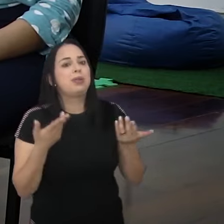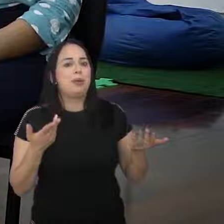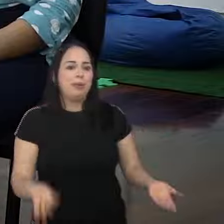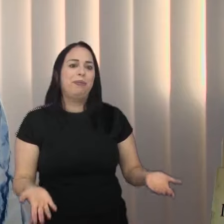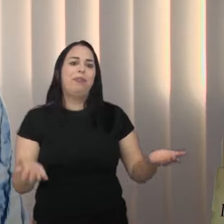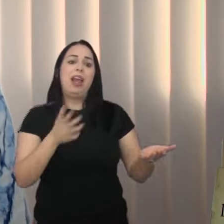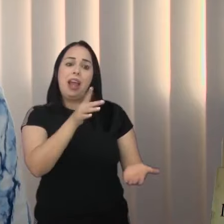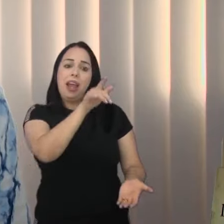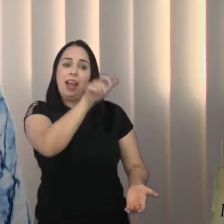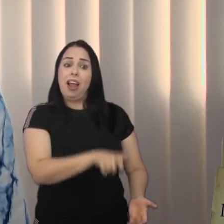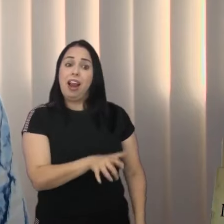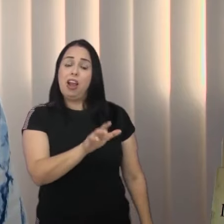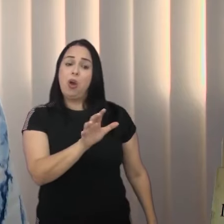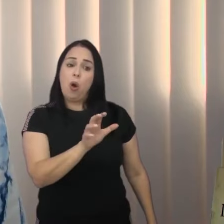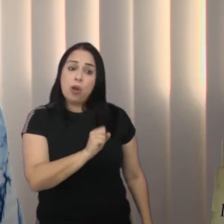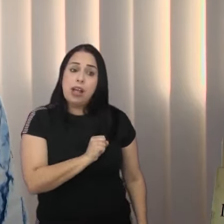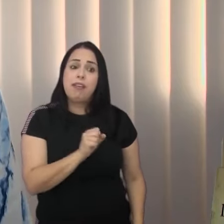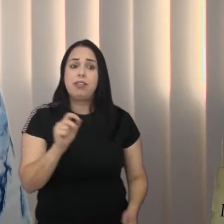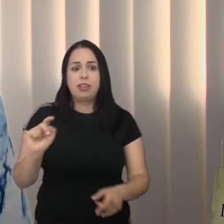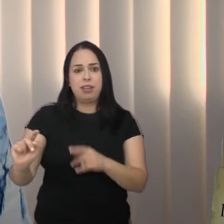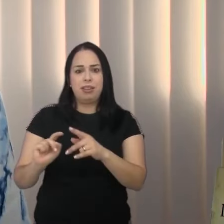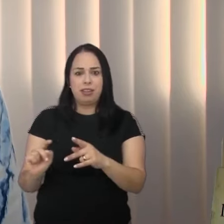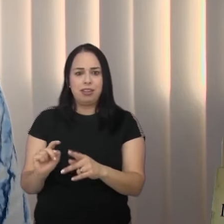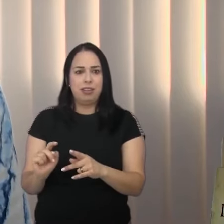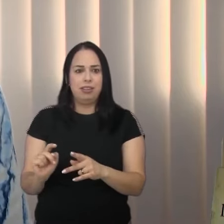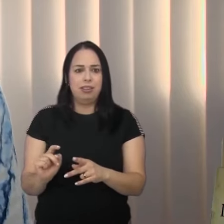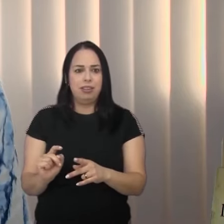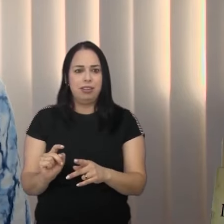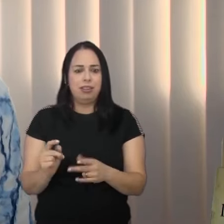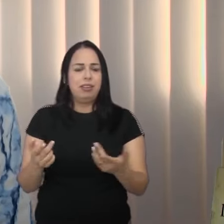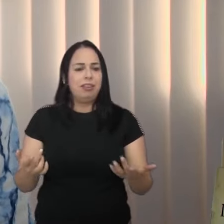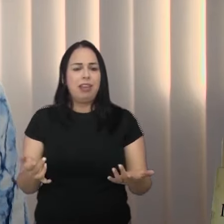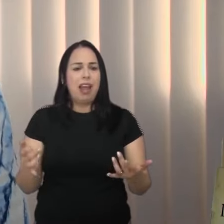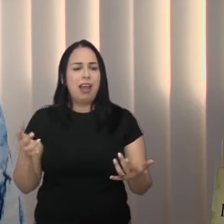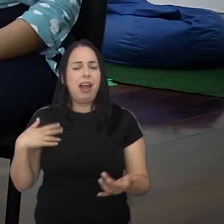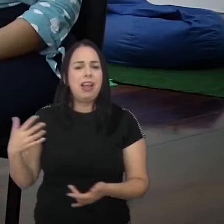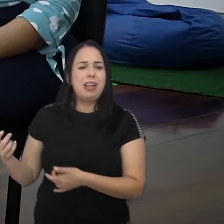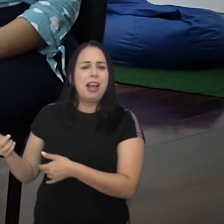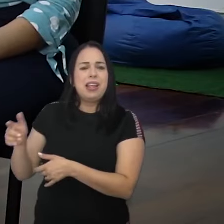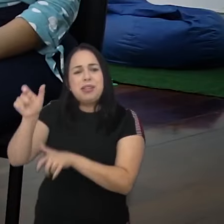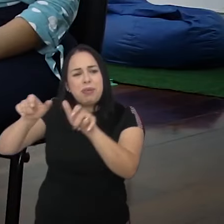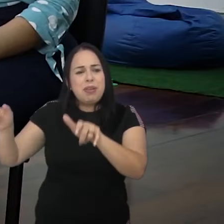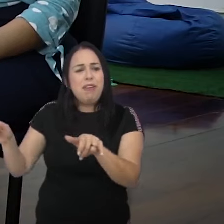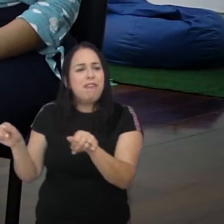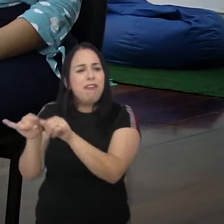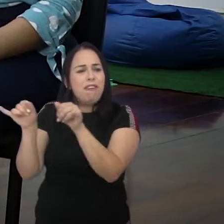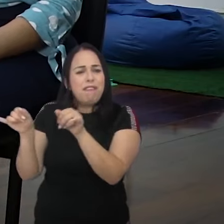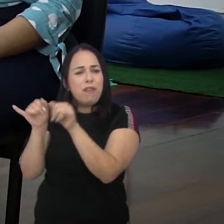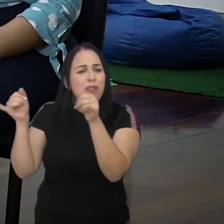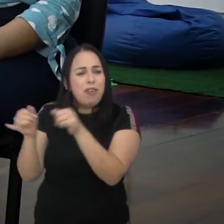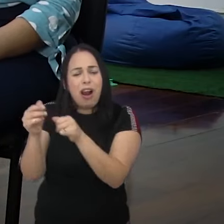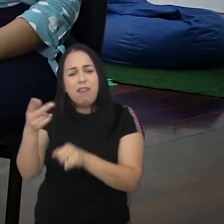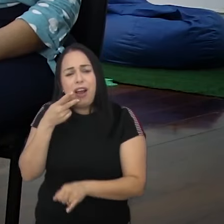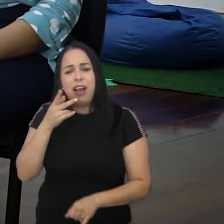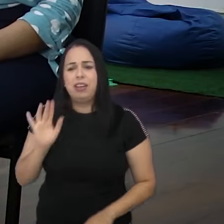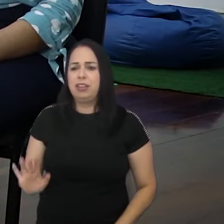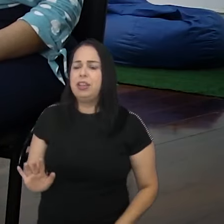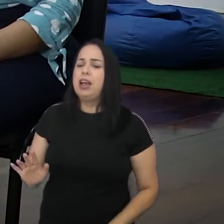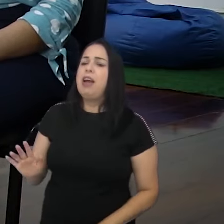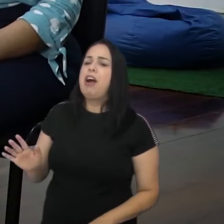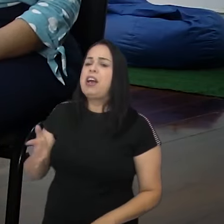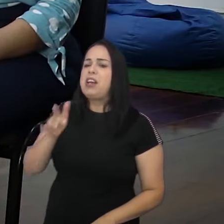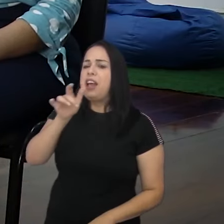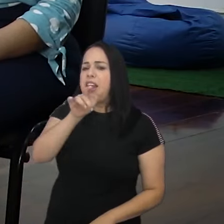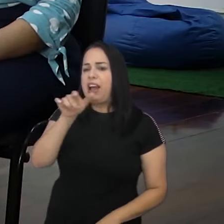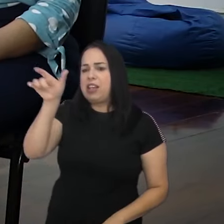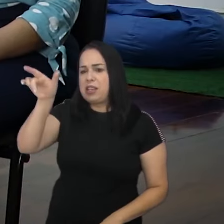tem como, não tinha como ficar alimentando essa bobagem. Agora, Júlio, além dessa bobagem, que ele não gostava de São